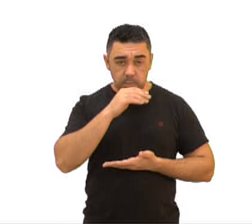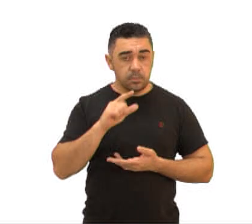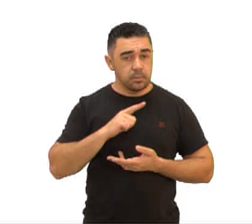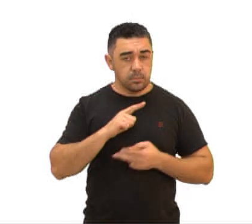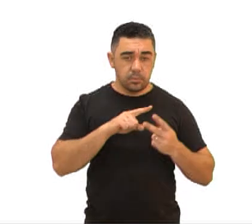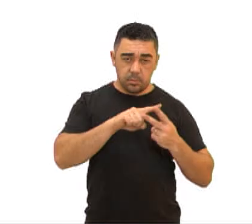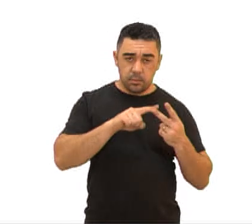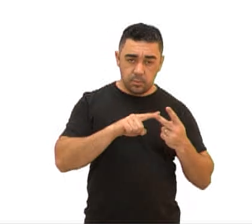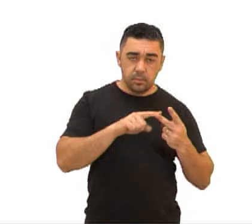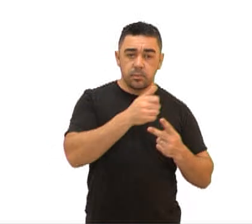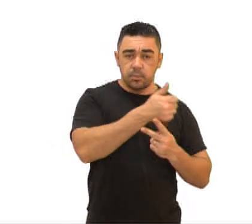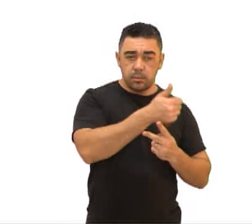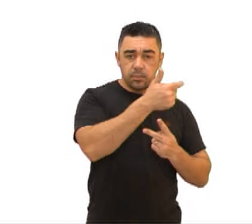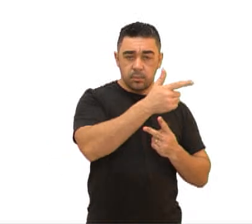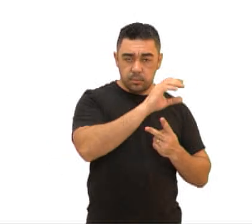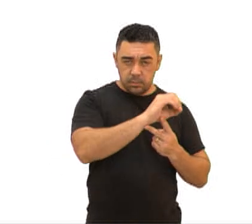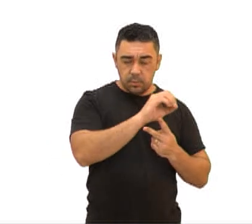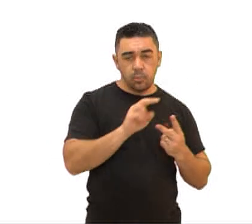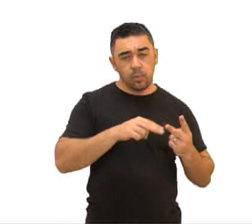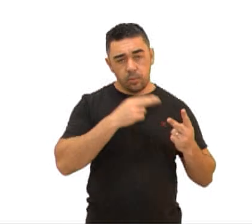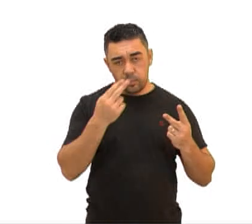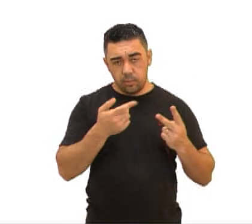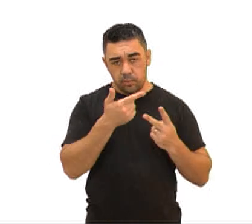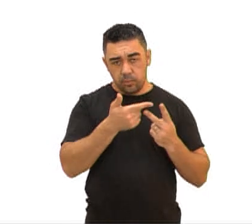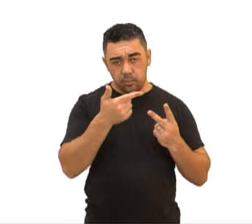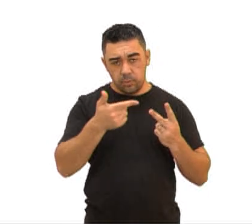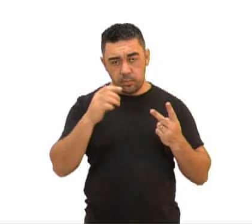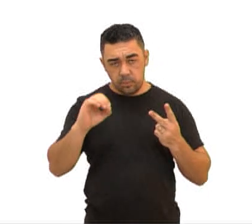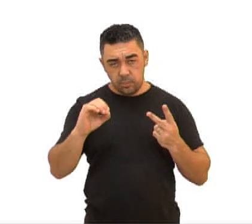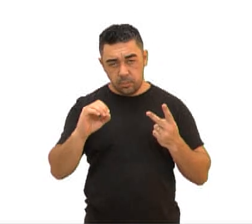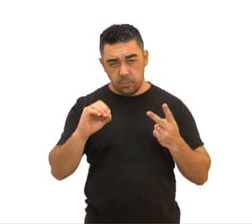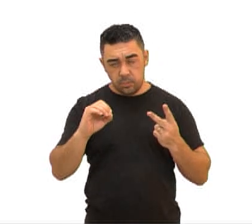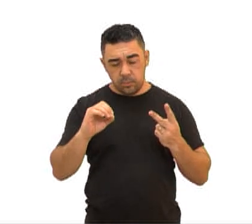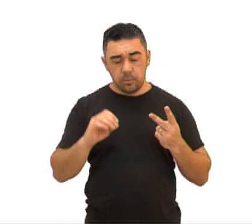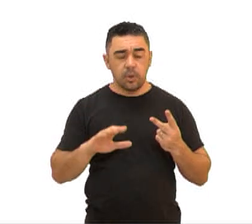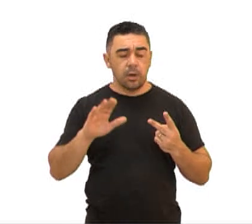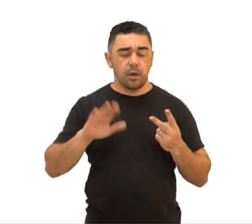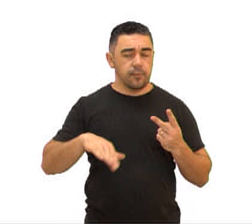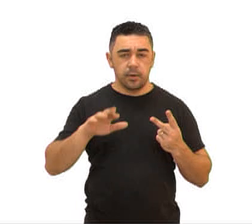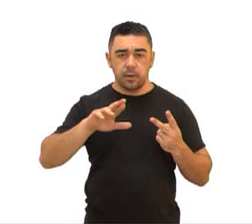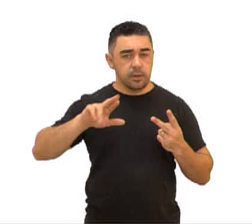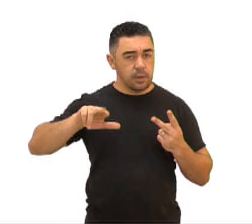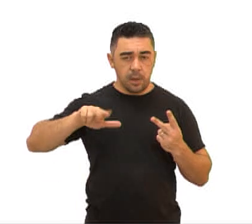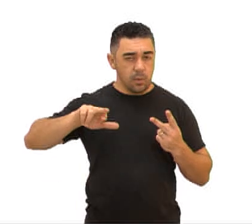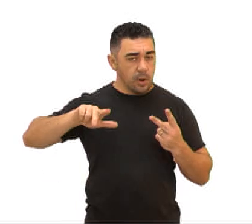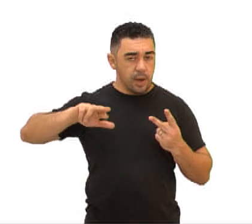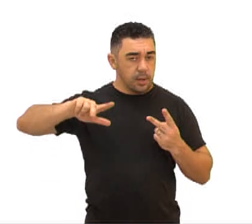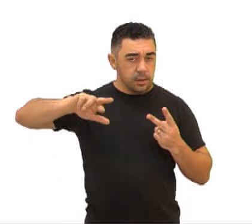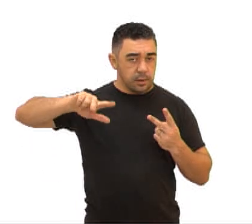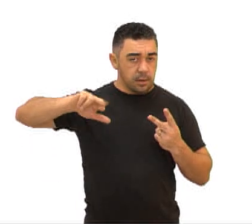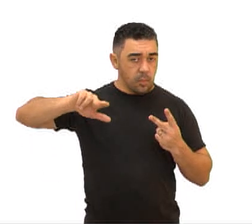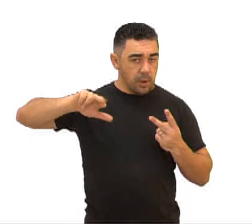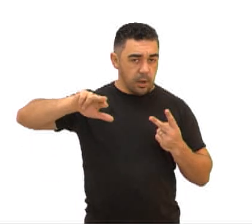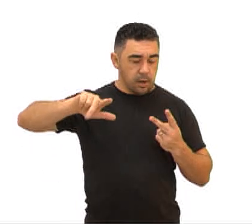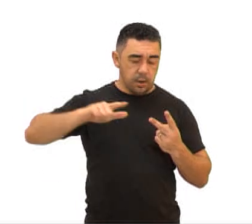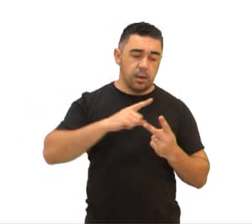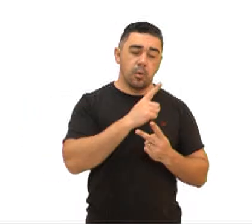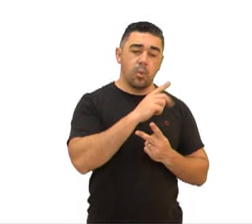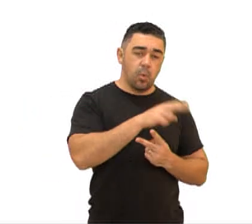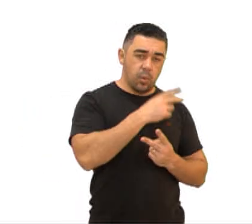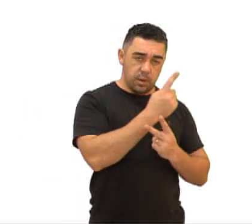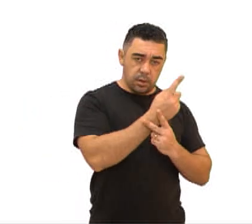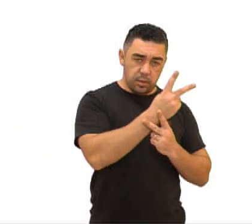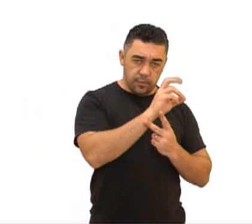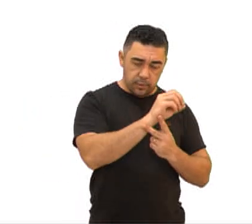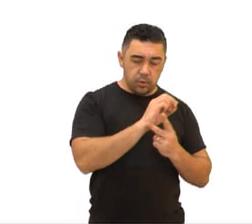bivolts. Esse é o caso... Desculpa, não são bivolts. Desculpe, senão está errado.